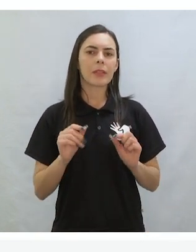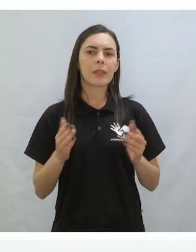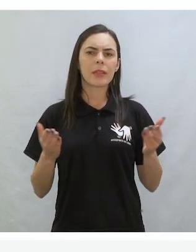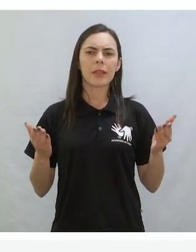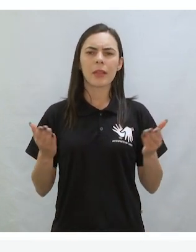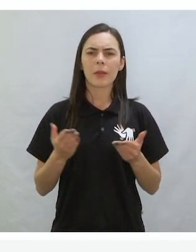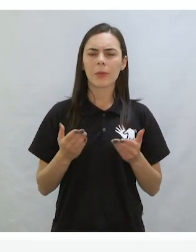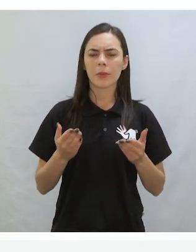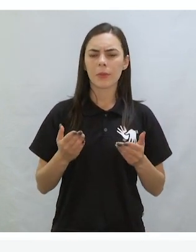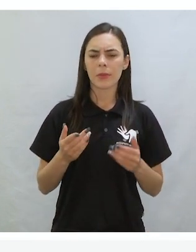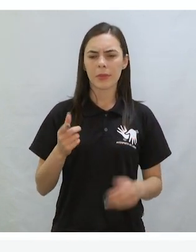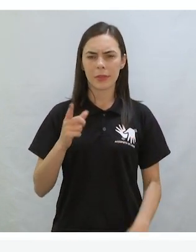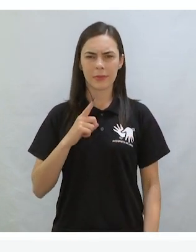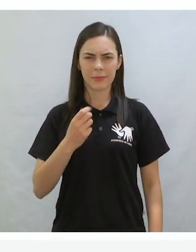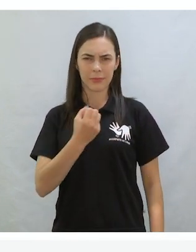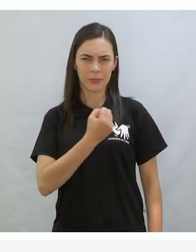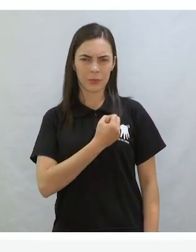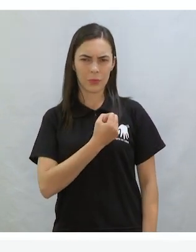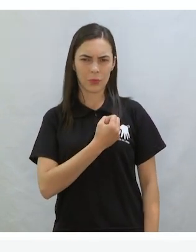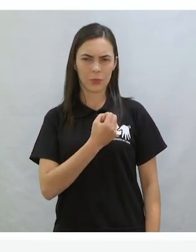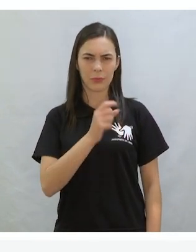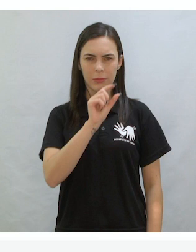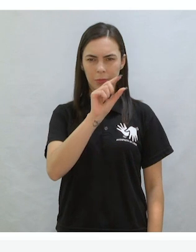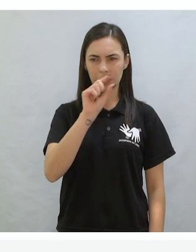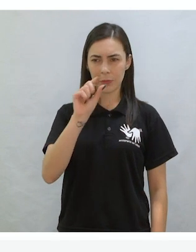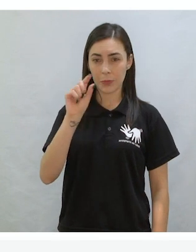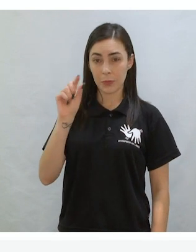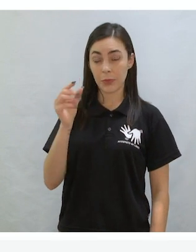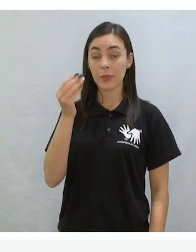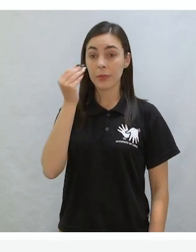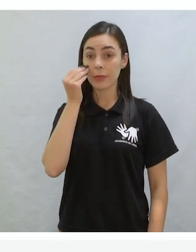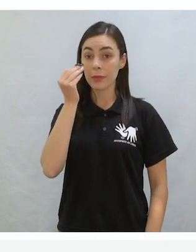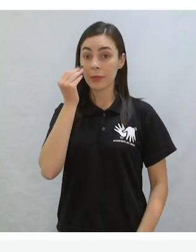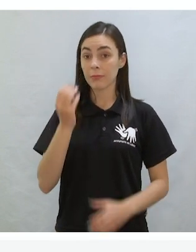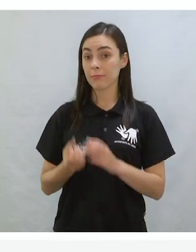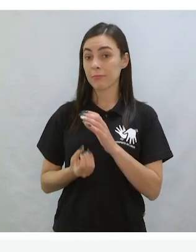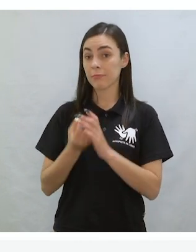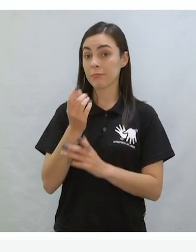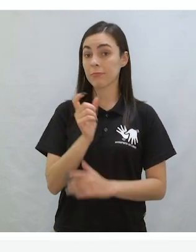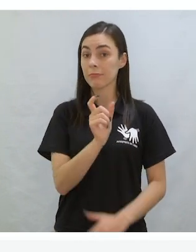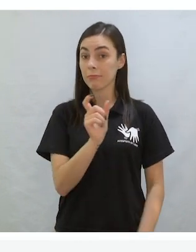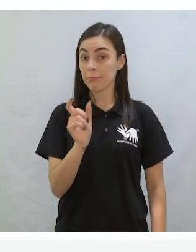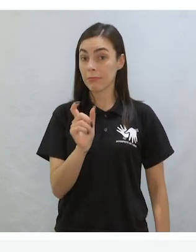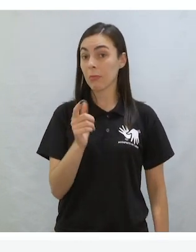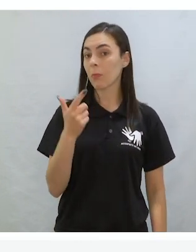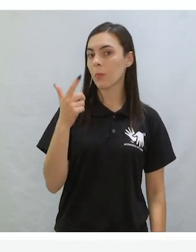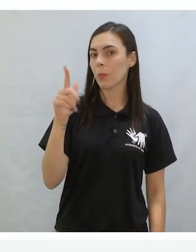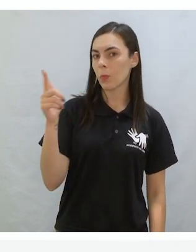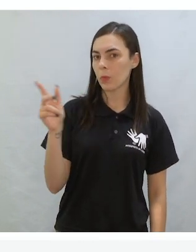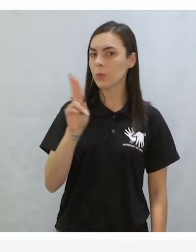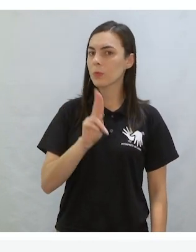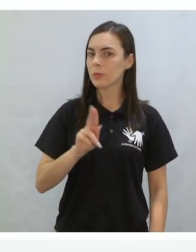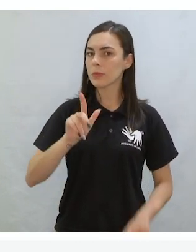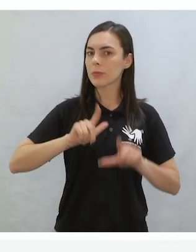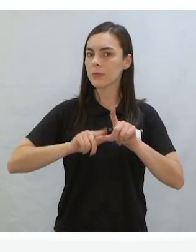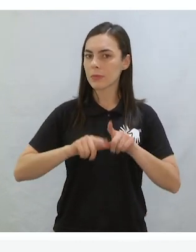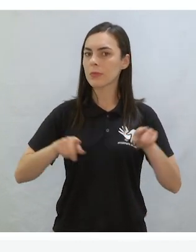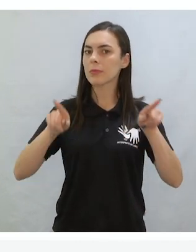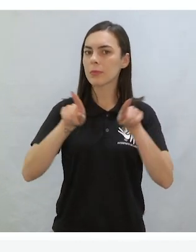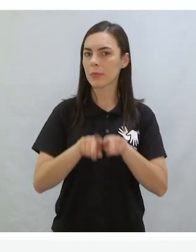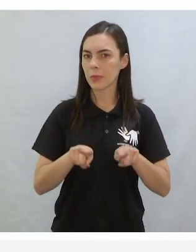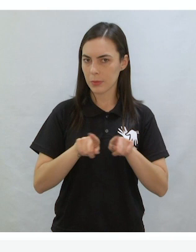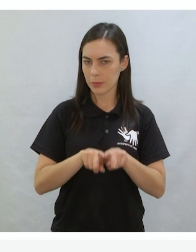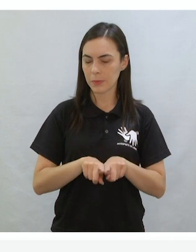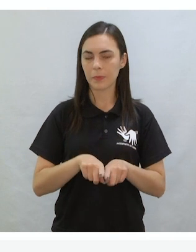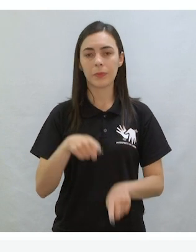vamos... Partindo dela, nós vamos escrever outras palavras, ok?